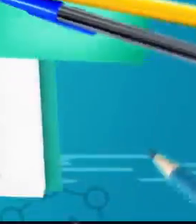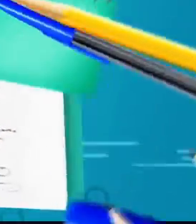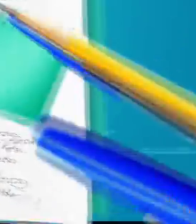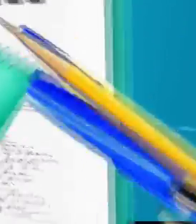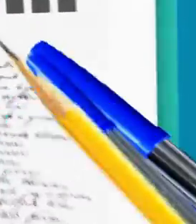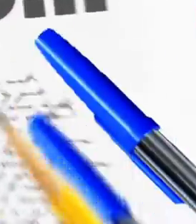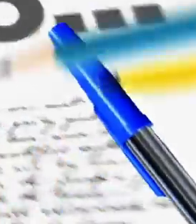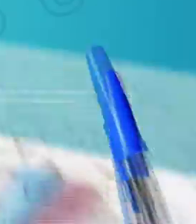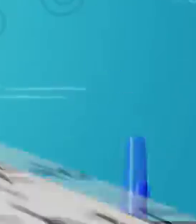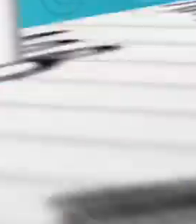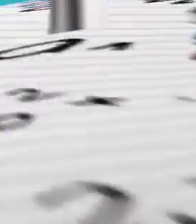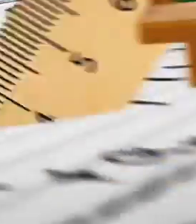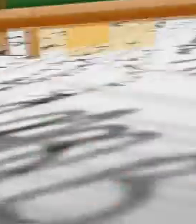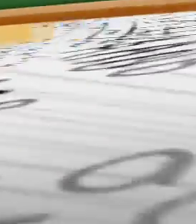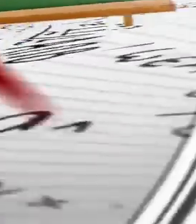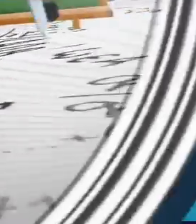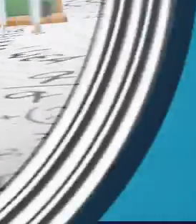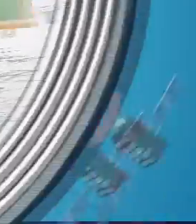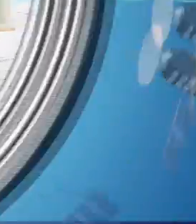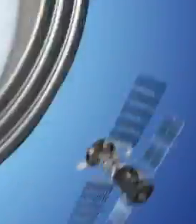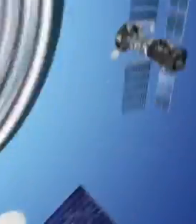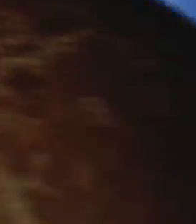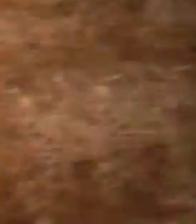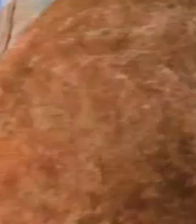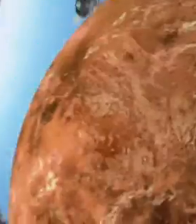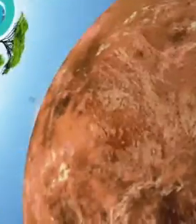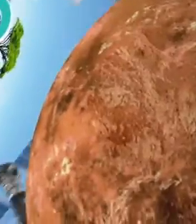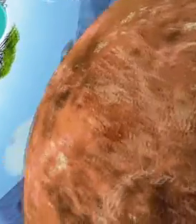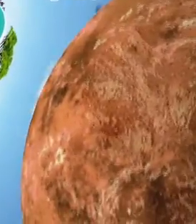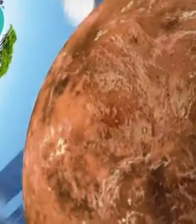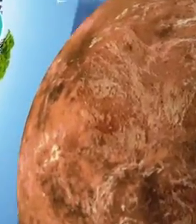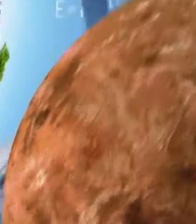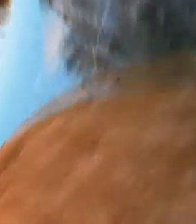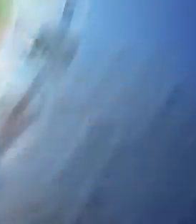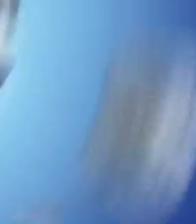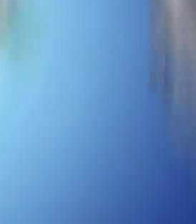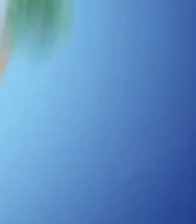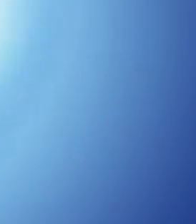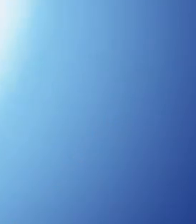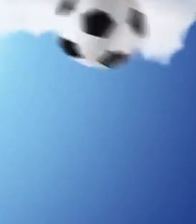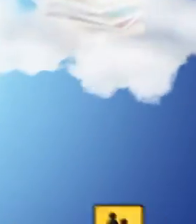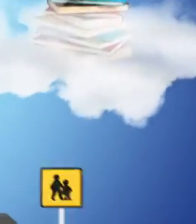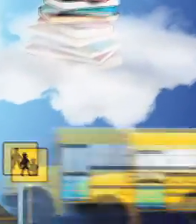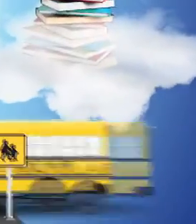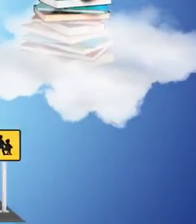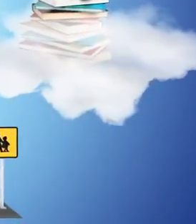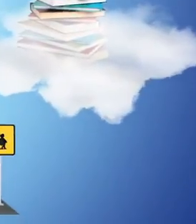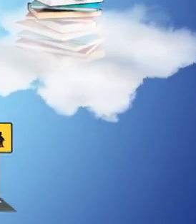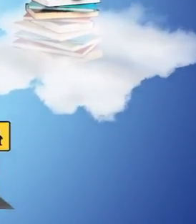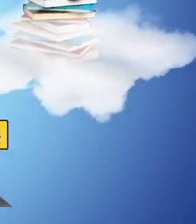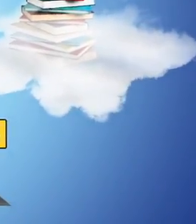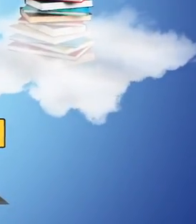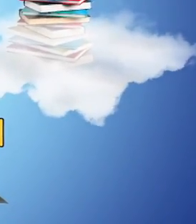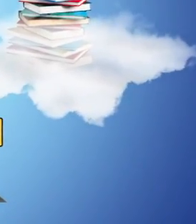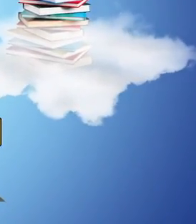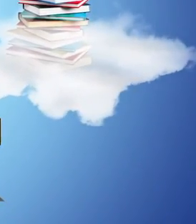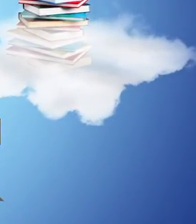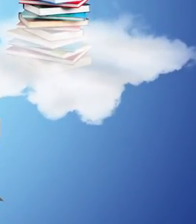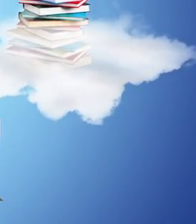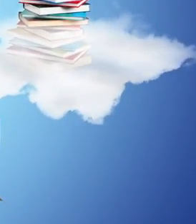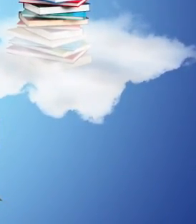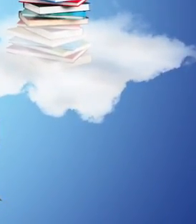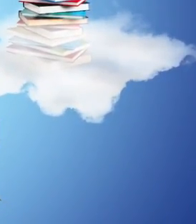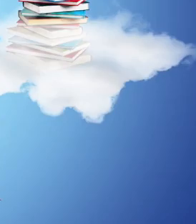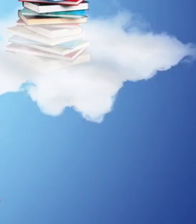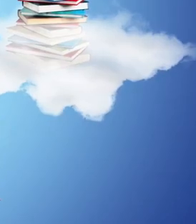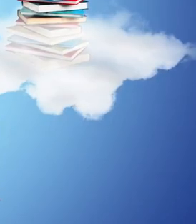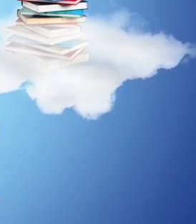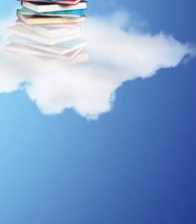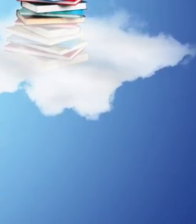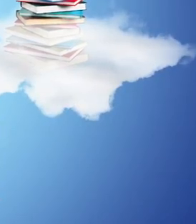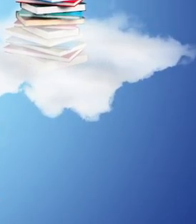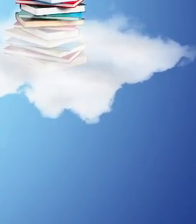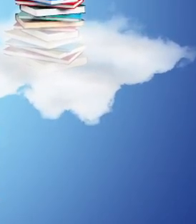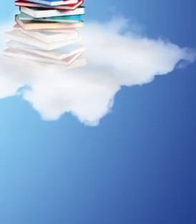tchau.